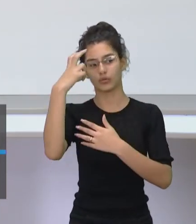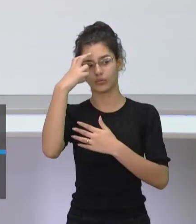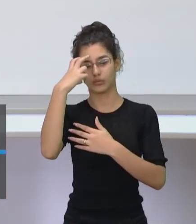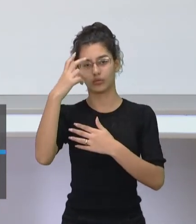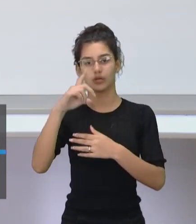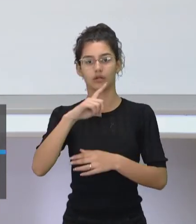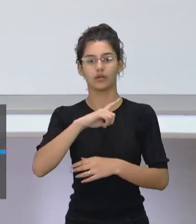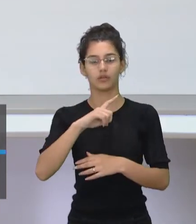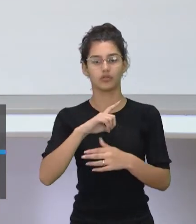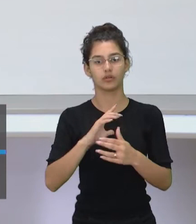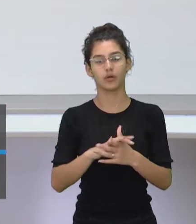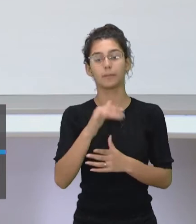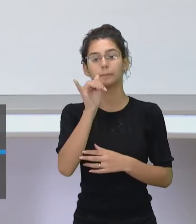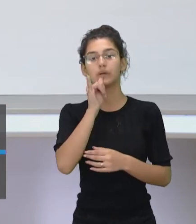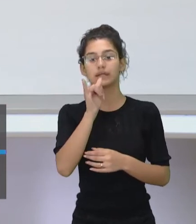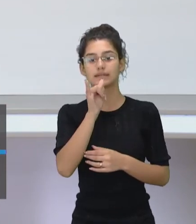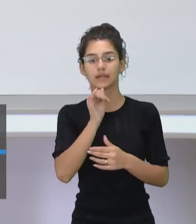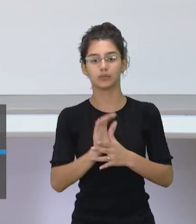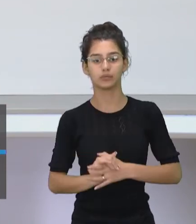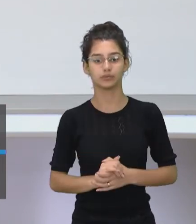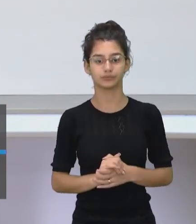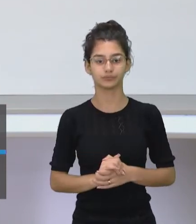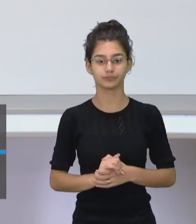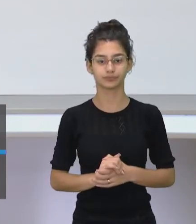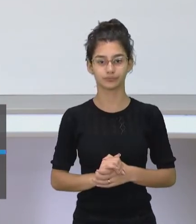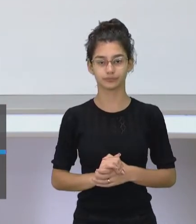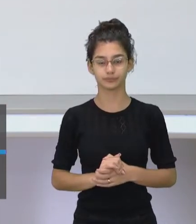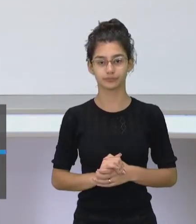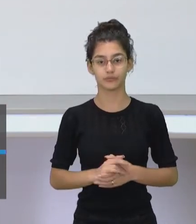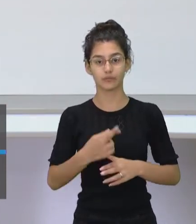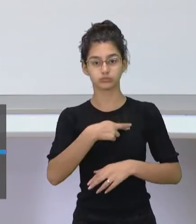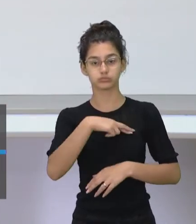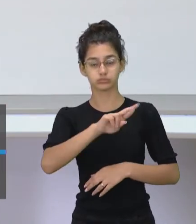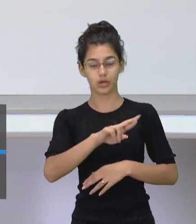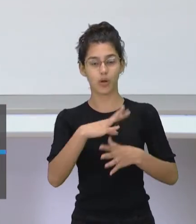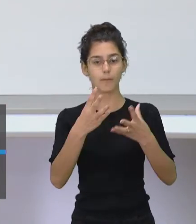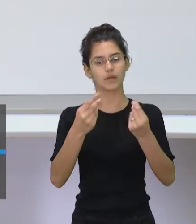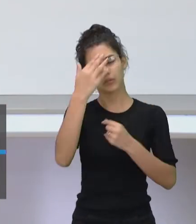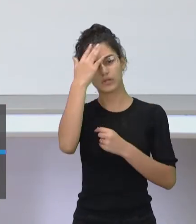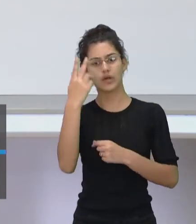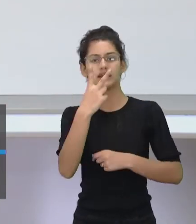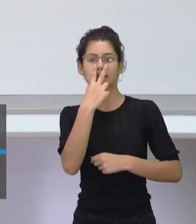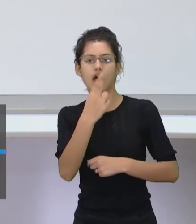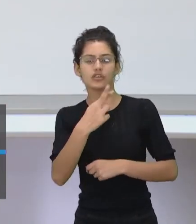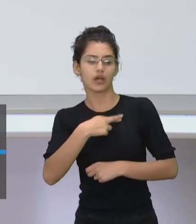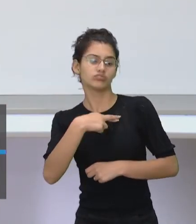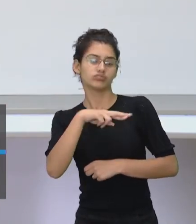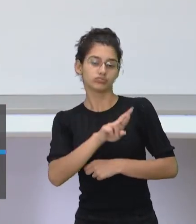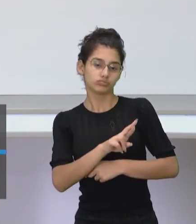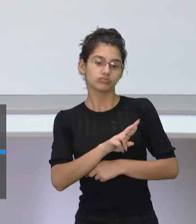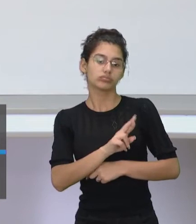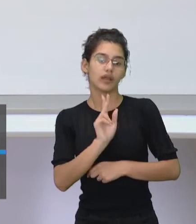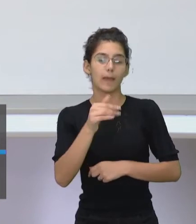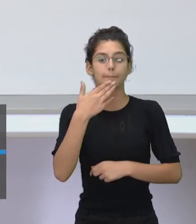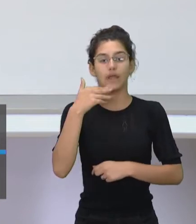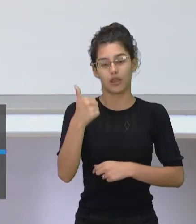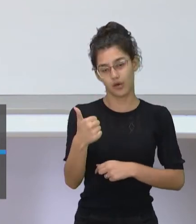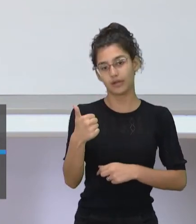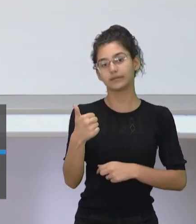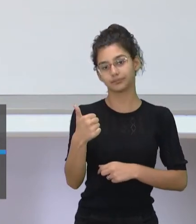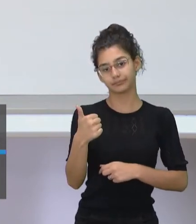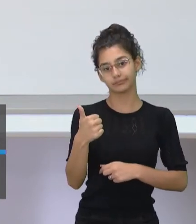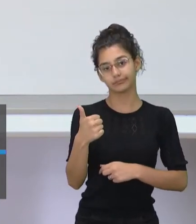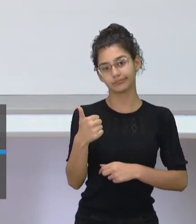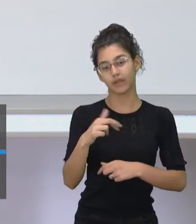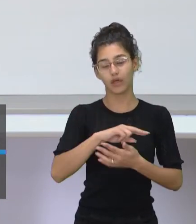aulas. Então, por exemplo, a religião. Então, muitas pessoas acham que algumas religiões são melhores que